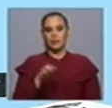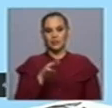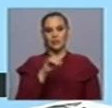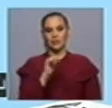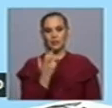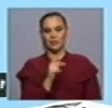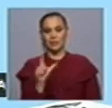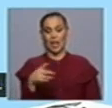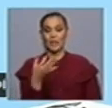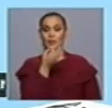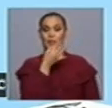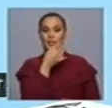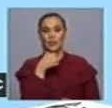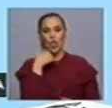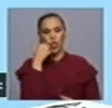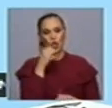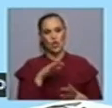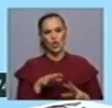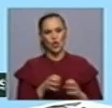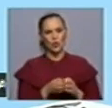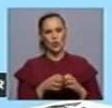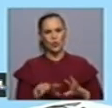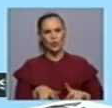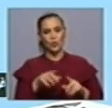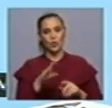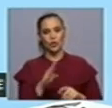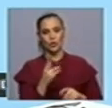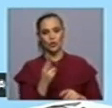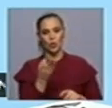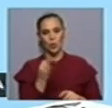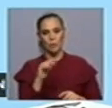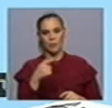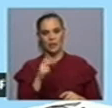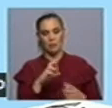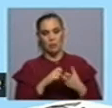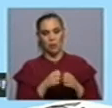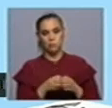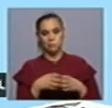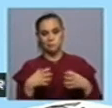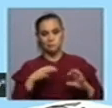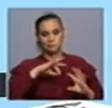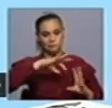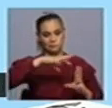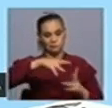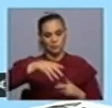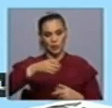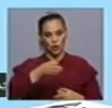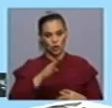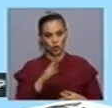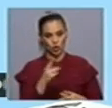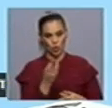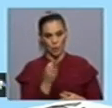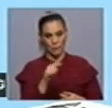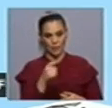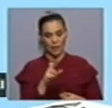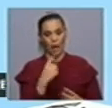falamos agora das dores de crescimento de Júpiter. Aparentemente terá tido alguns problemas de crescimento. Temos também já algumas primeiras imagens